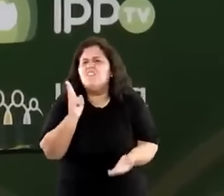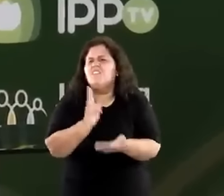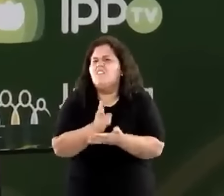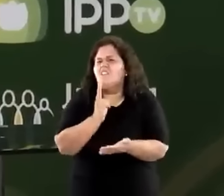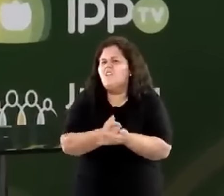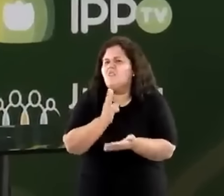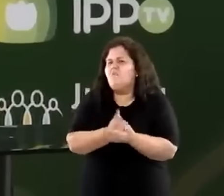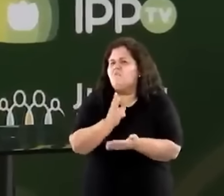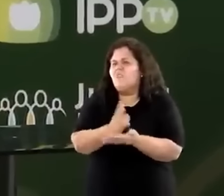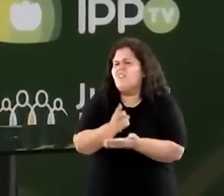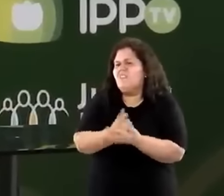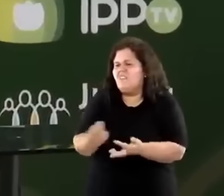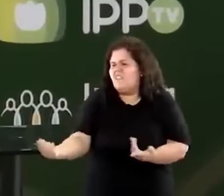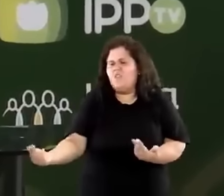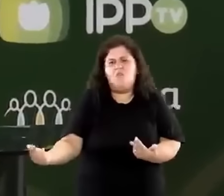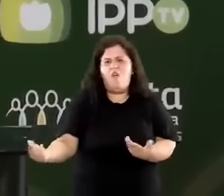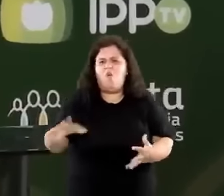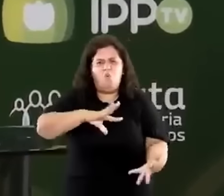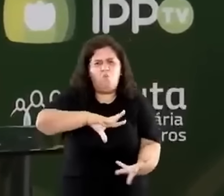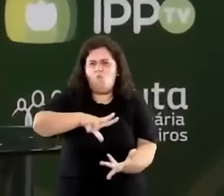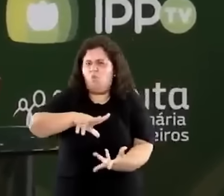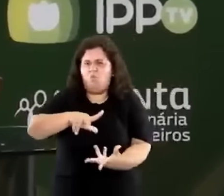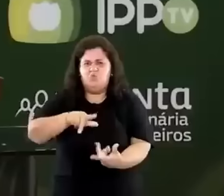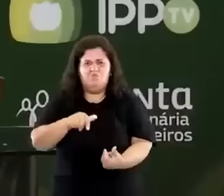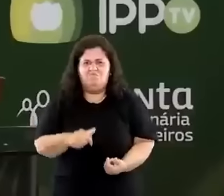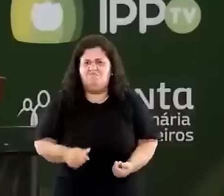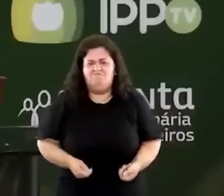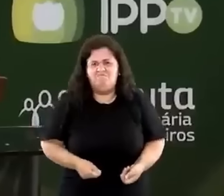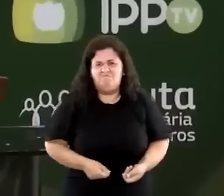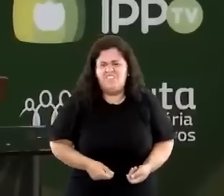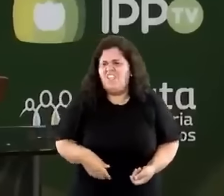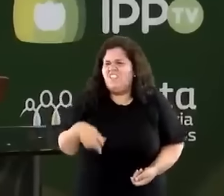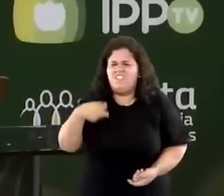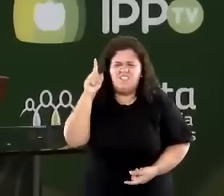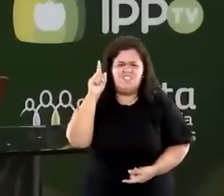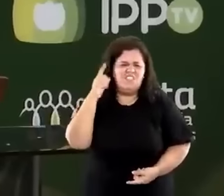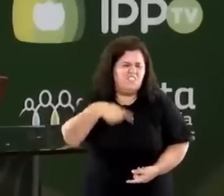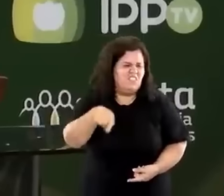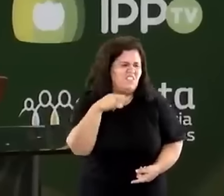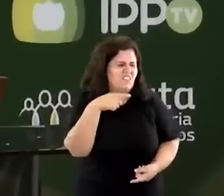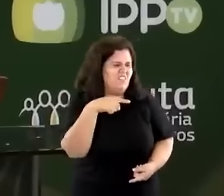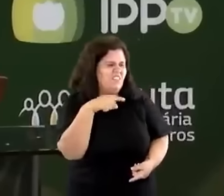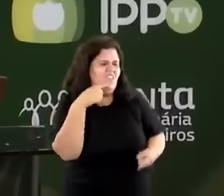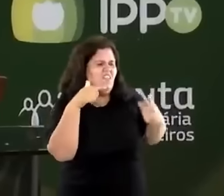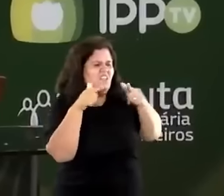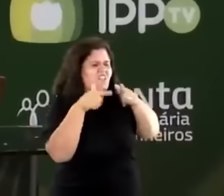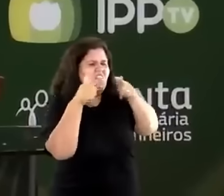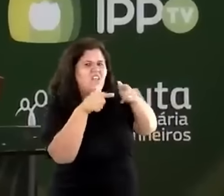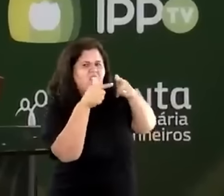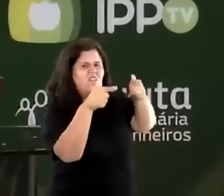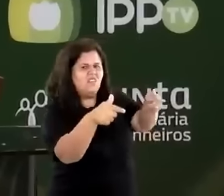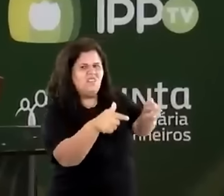mudou nada essas ameaças aí